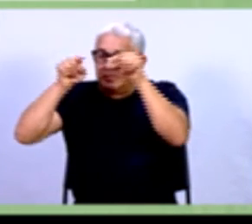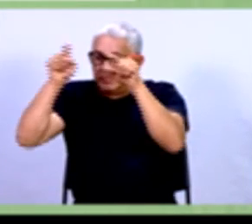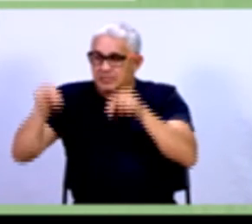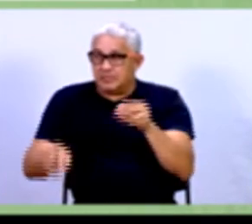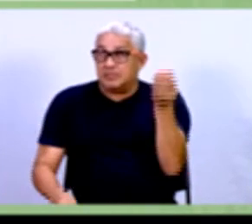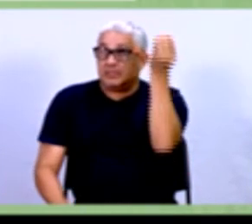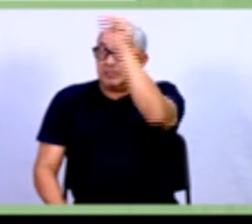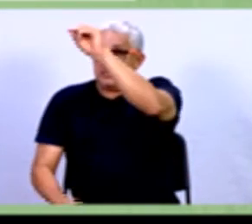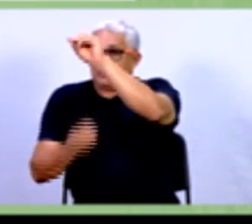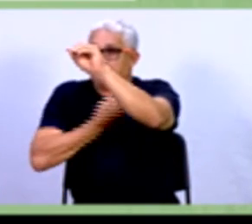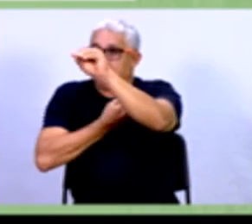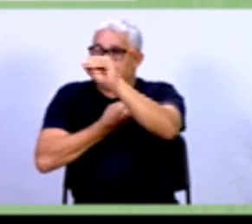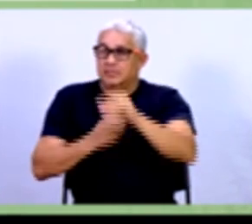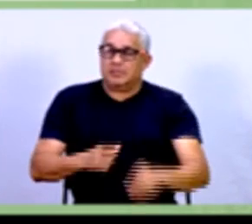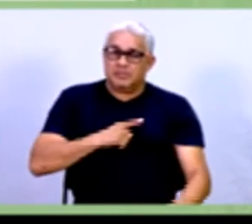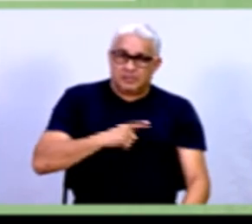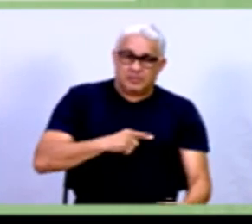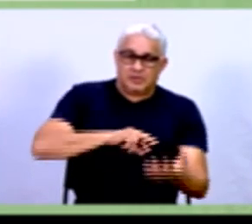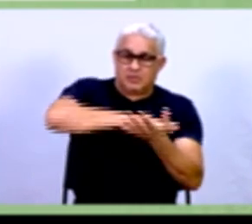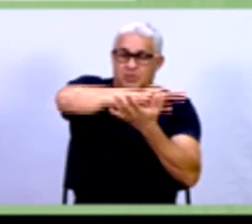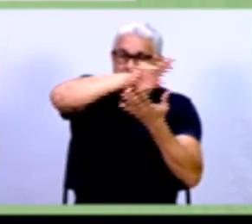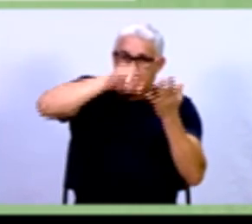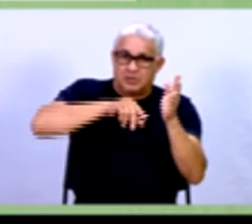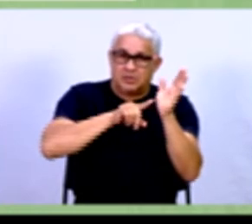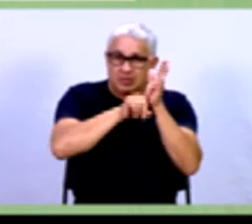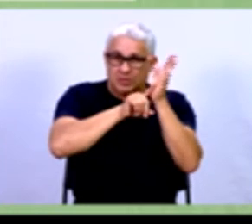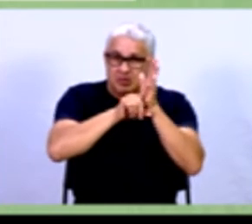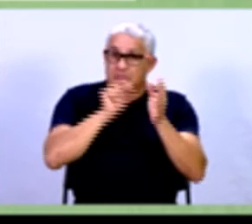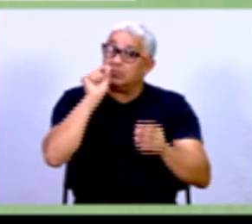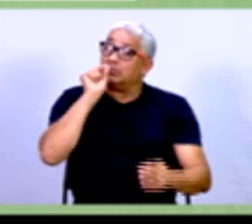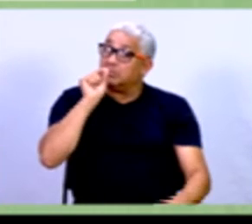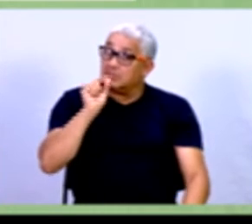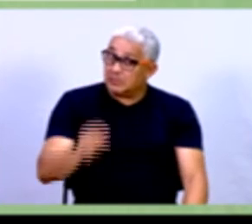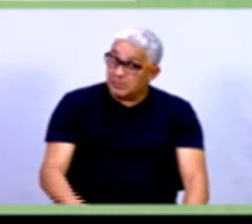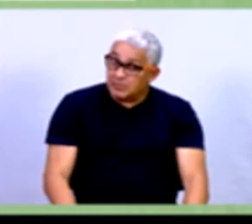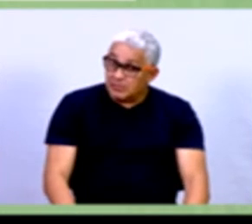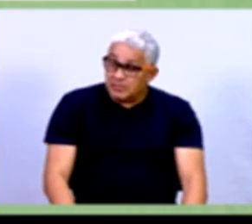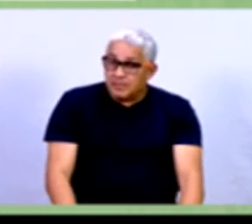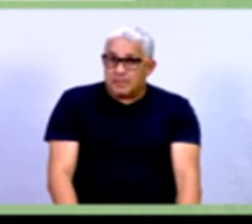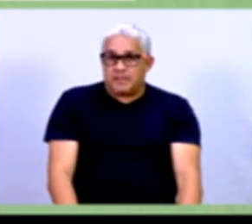cronograma, levantamento, o tipo de questionário, a gente está falando de